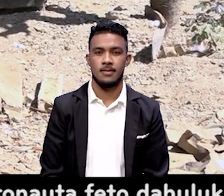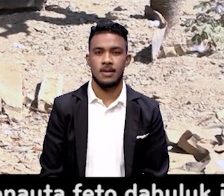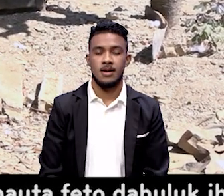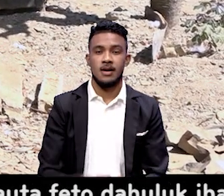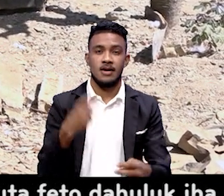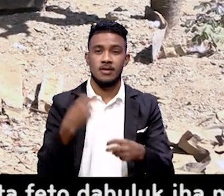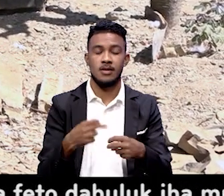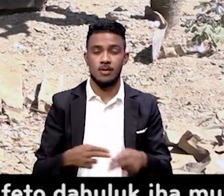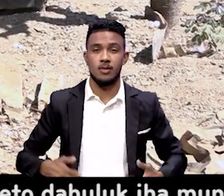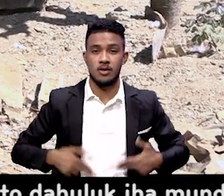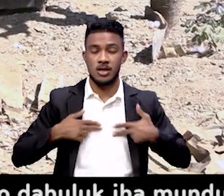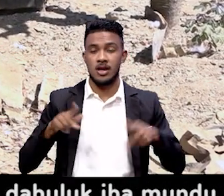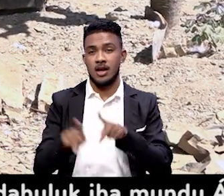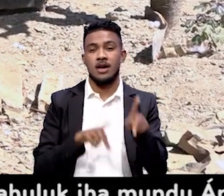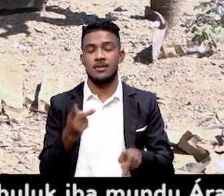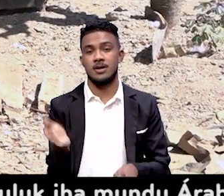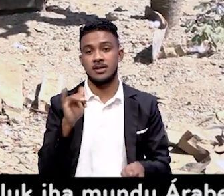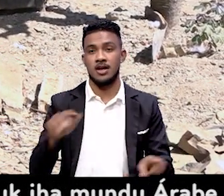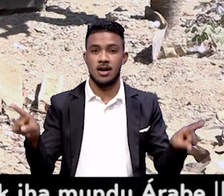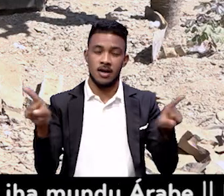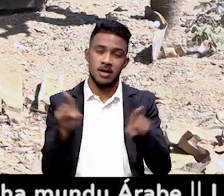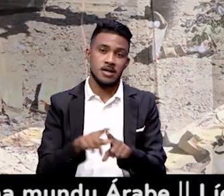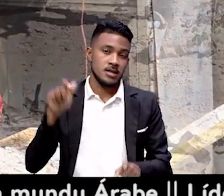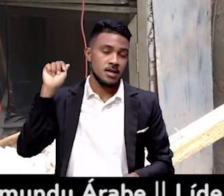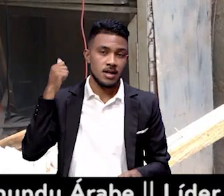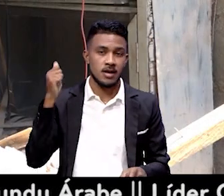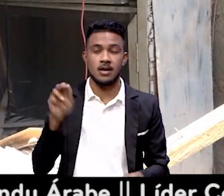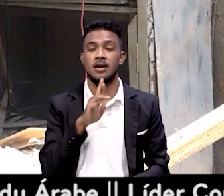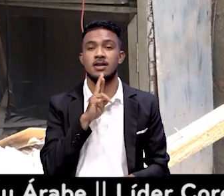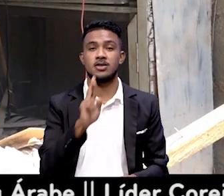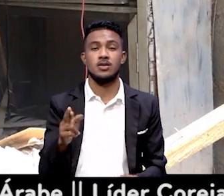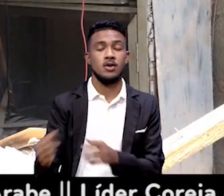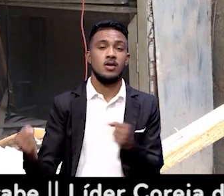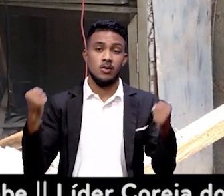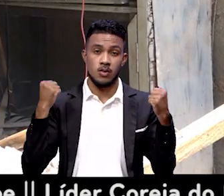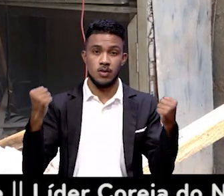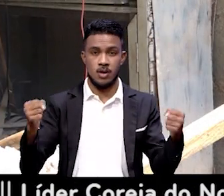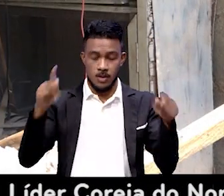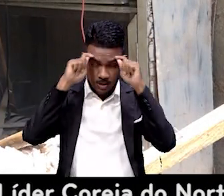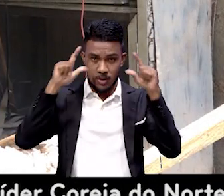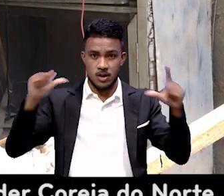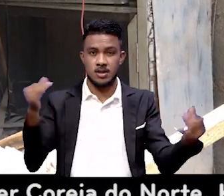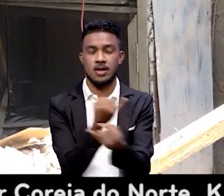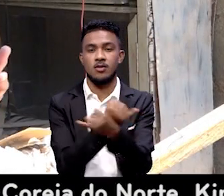Dignifica Mores, é uma sirané santa inês da graça, né? A razão fundamentalida luta ba Timor Leste ni ukun rasikan.